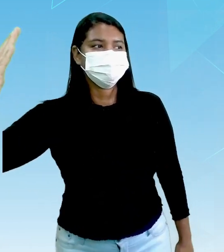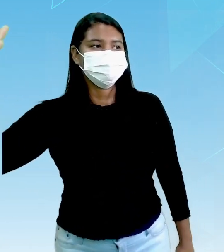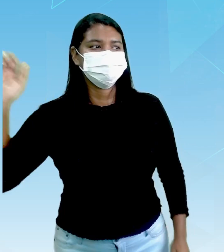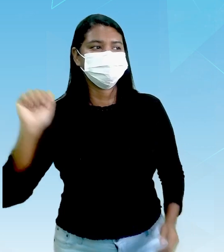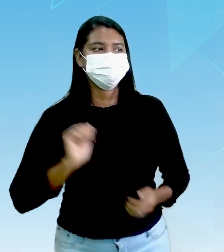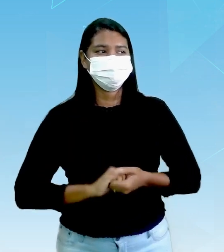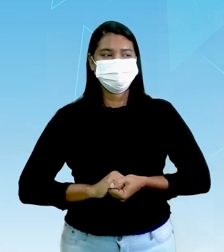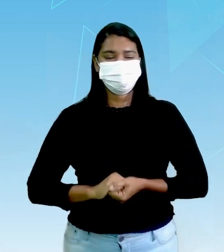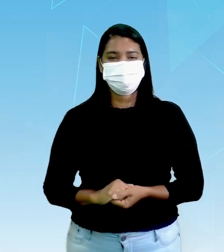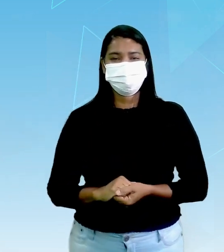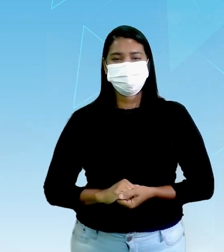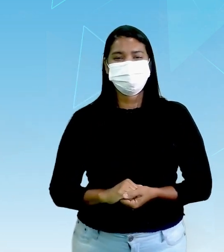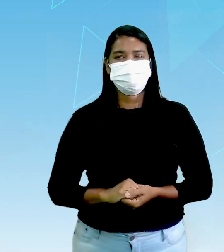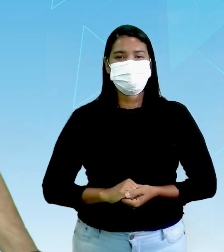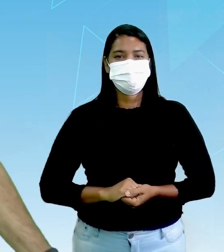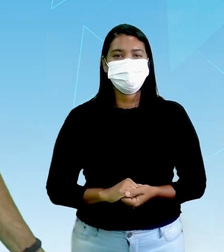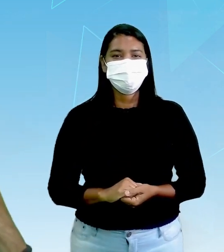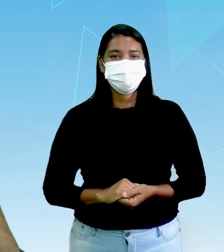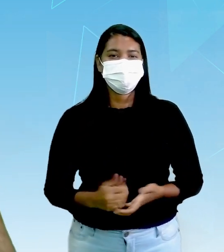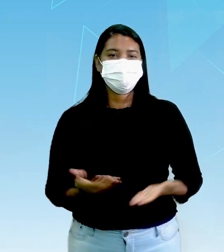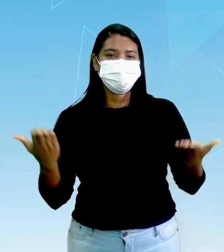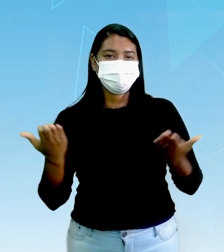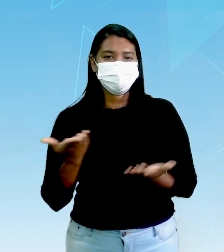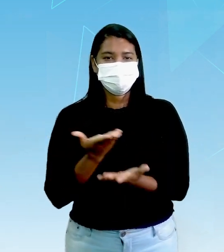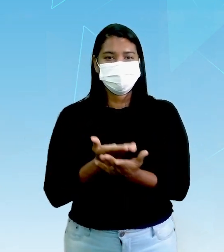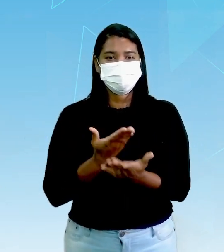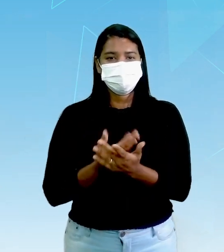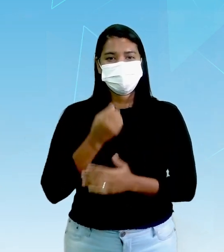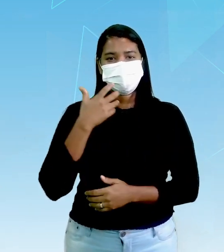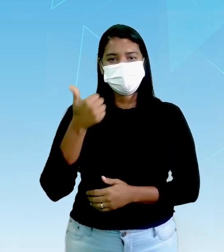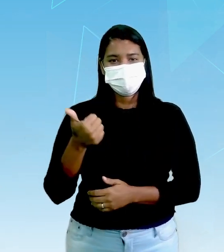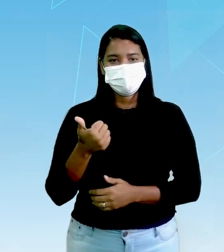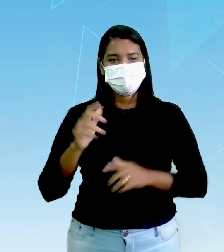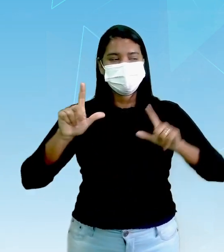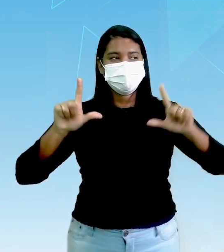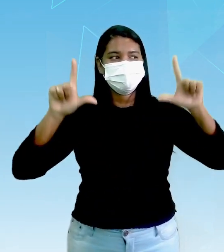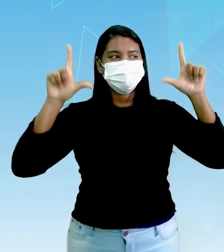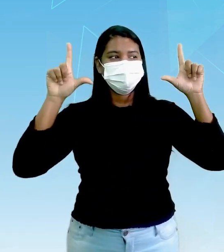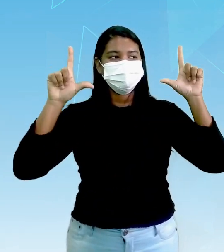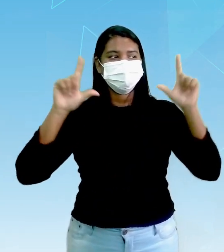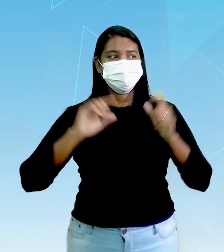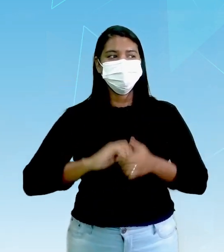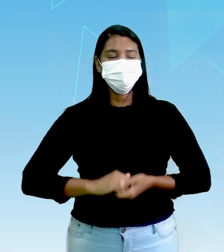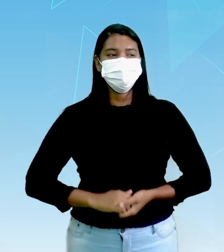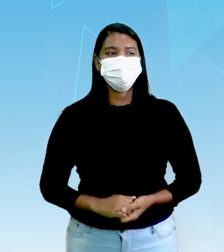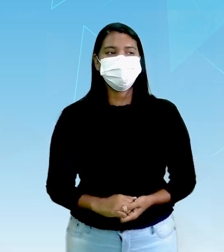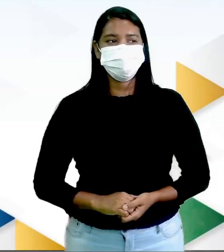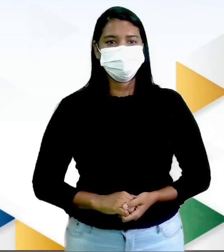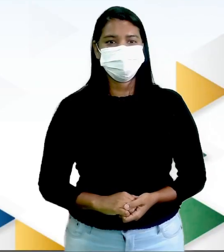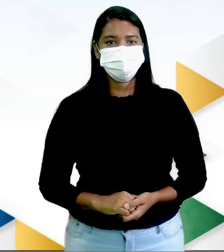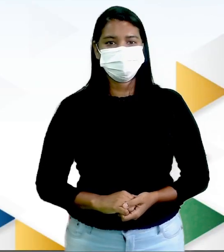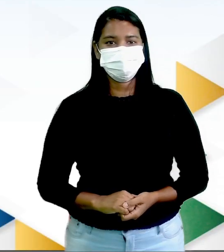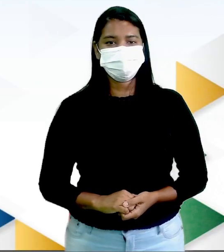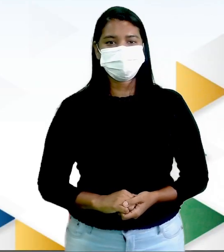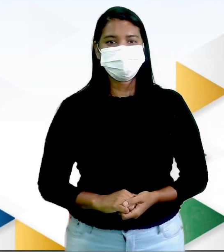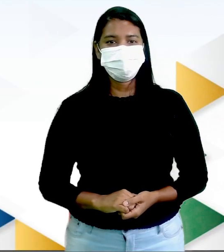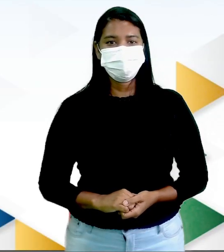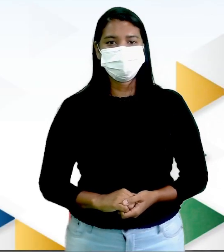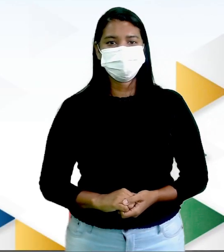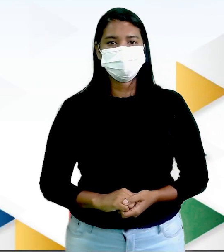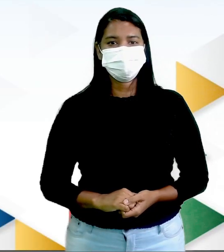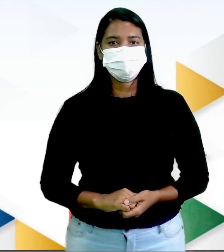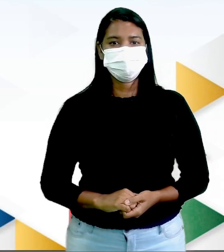nossa intérprete, beleza. Tenhamos aqui uma boa aula. Então acompanhe a tela aqui comigo, estudante. Vamos lá. Muito bem. Com relação